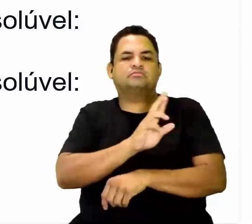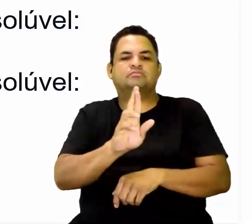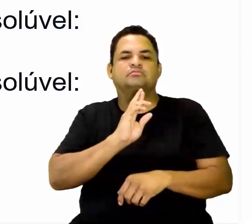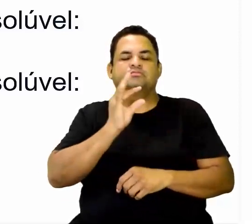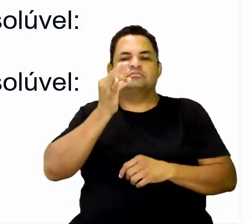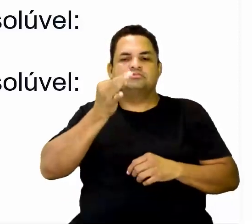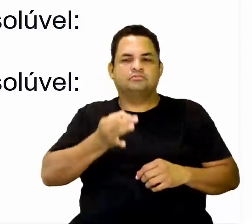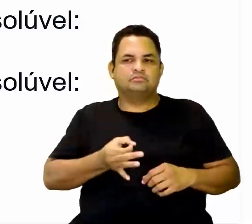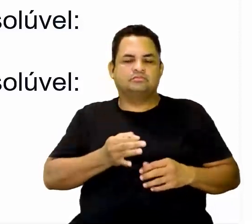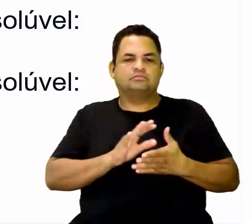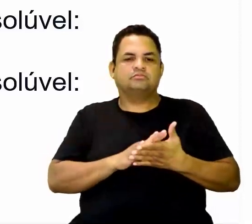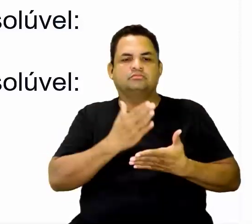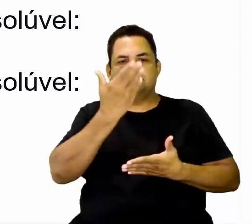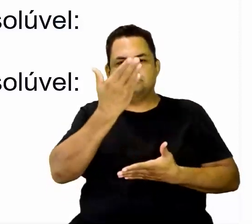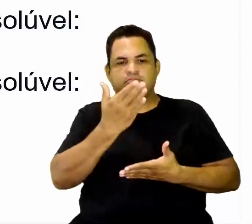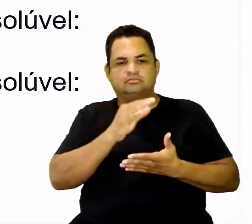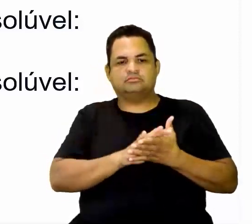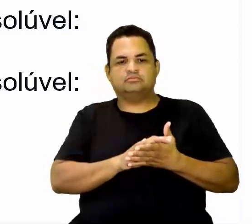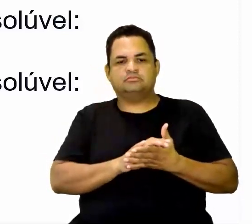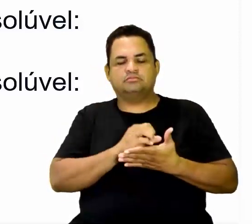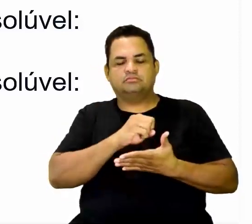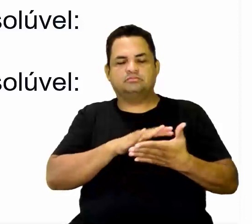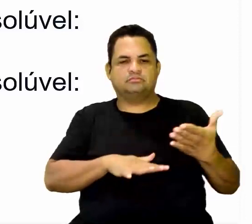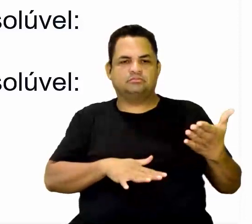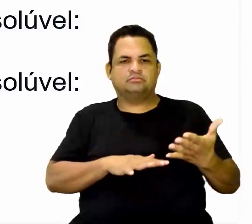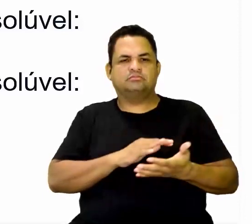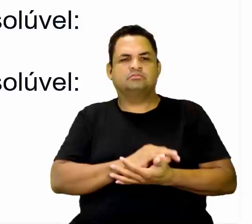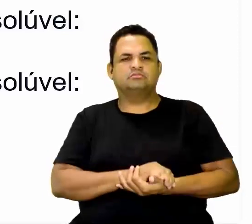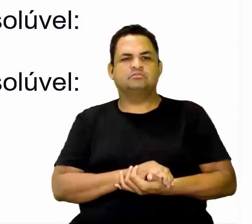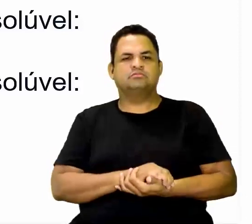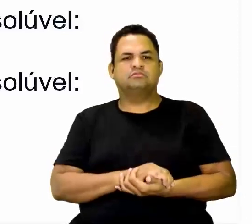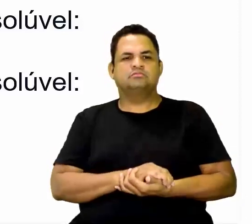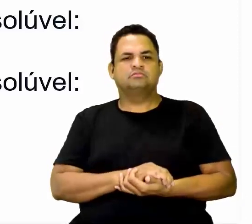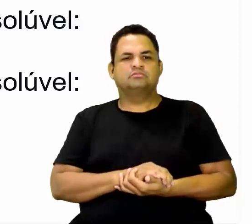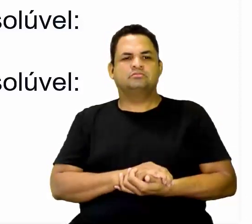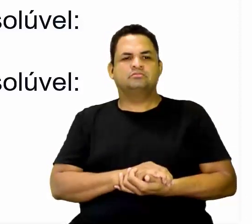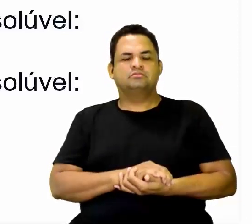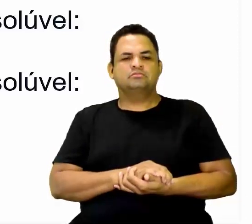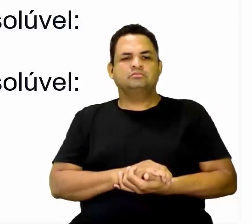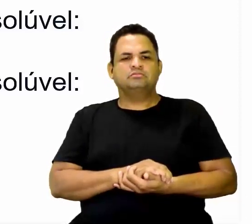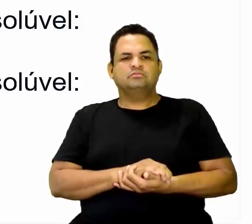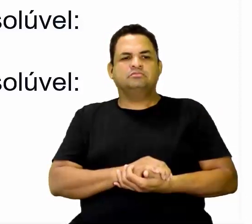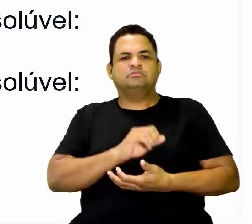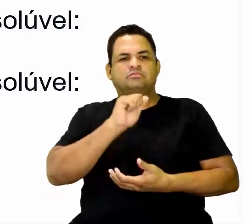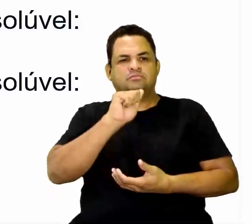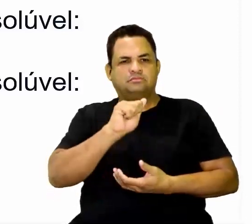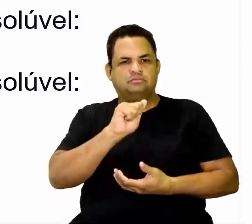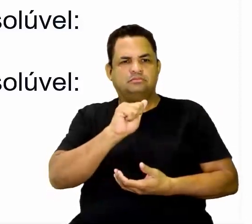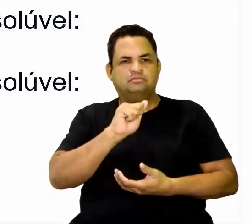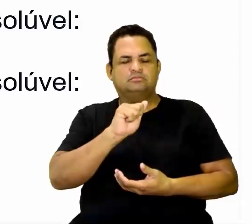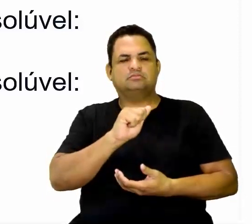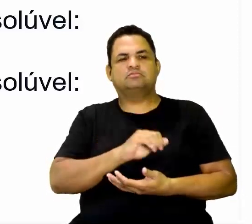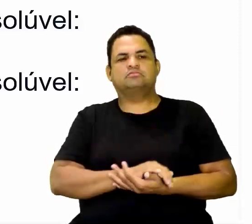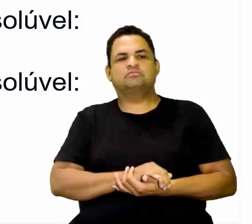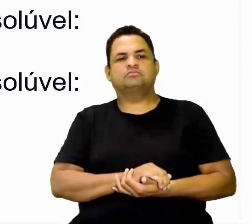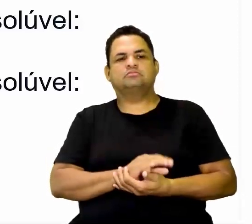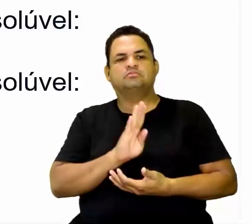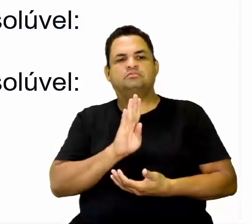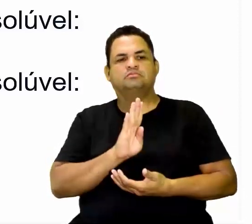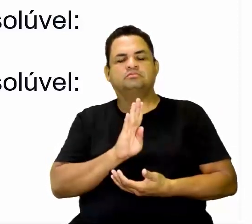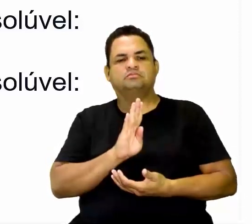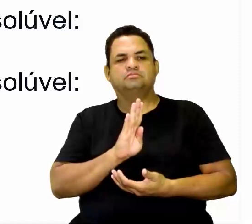correta para esta questão? A letra A? Foi a letra